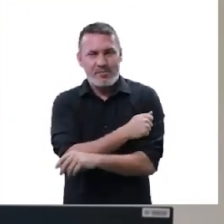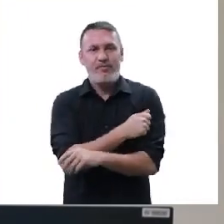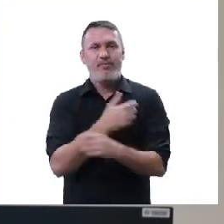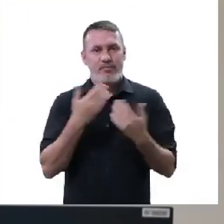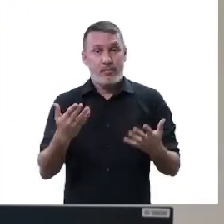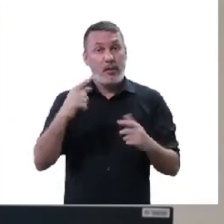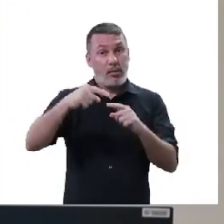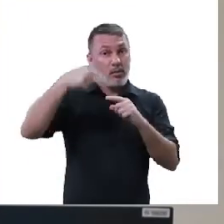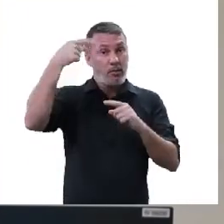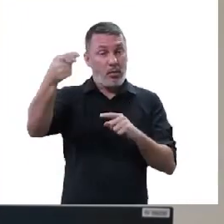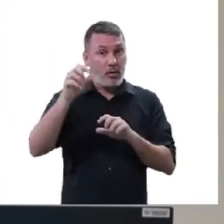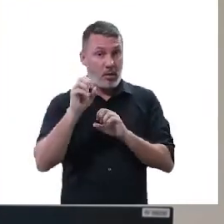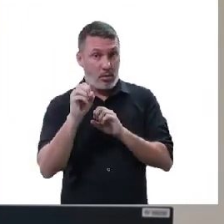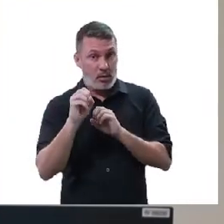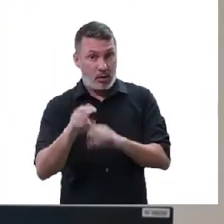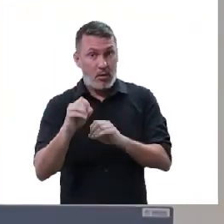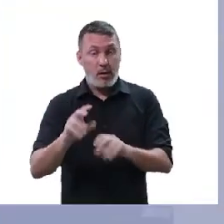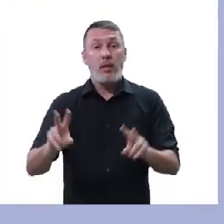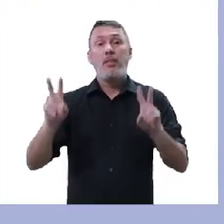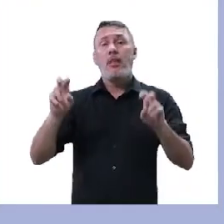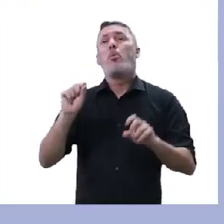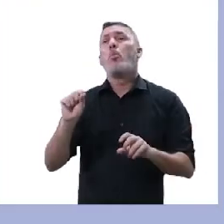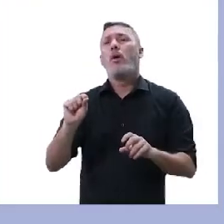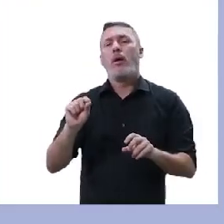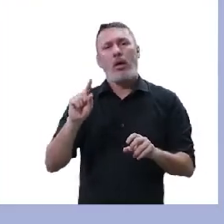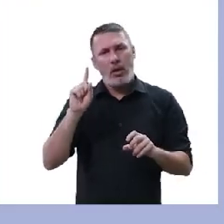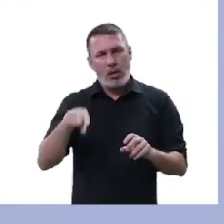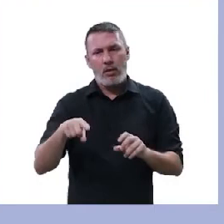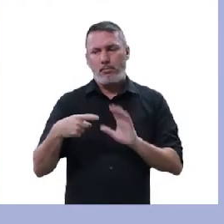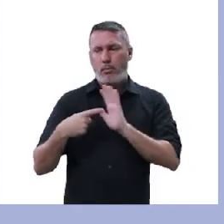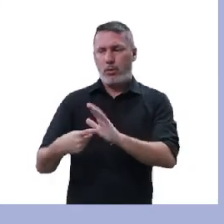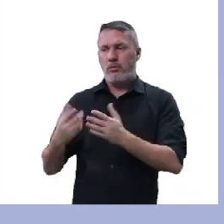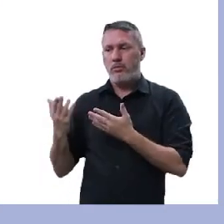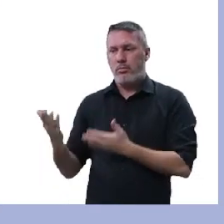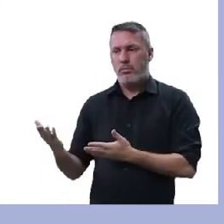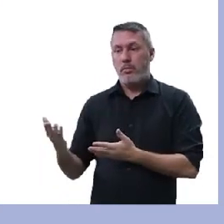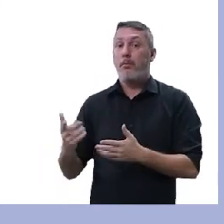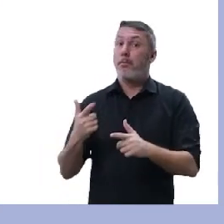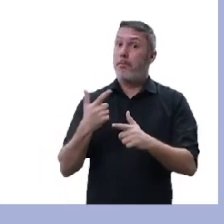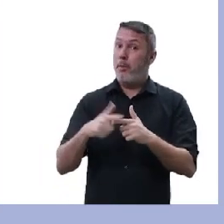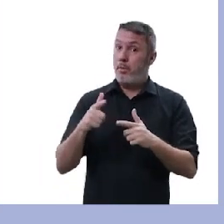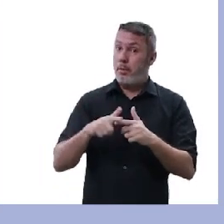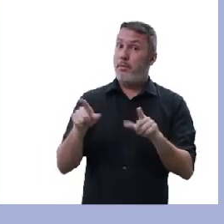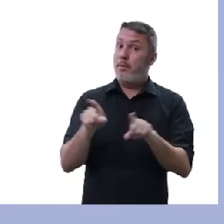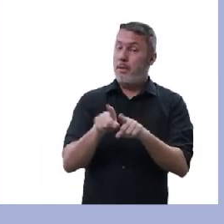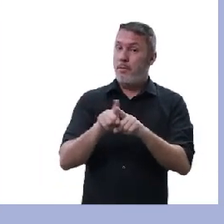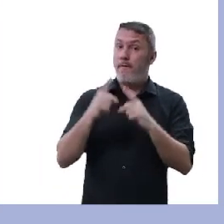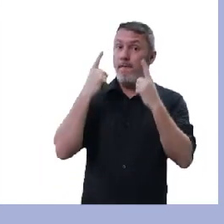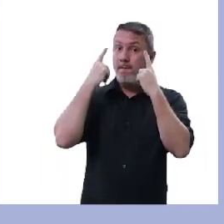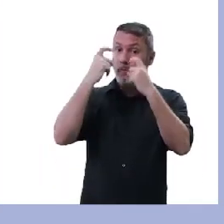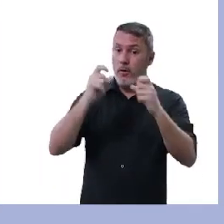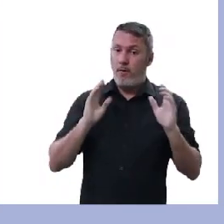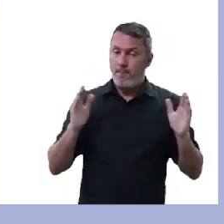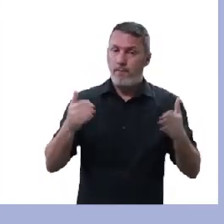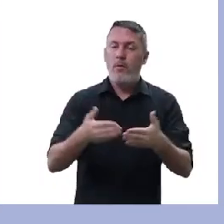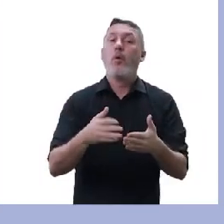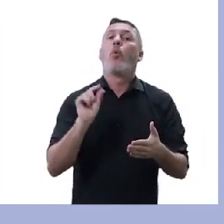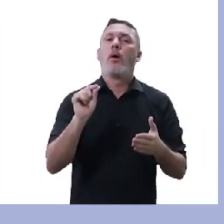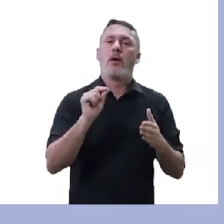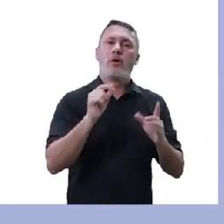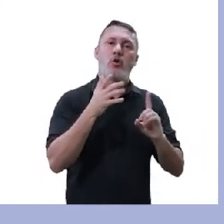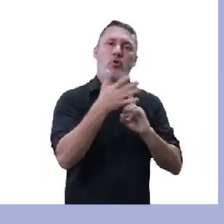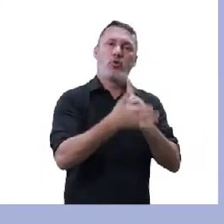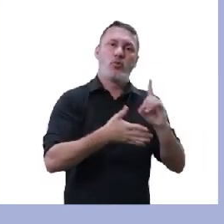aluno? Então, na próxima aula, nós vamos falar sobre o quê, professor? Mais uma problemática voltada para a violência. Nós vamos falar